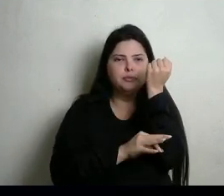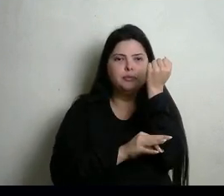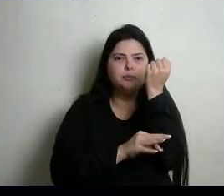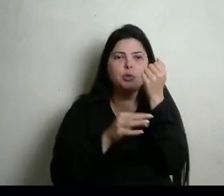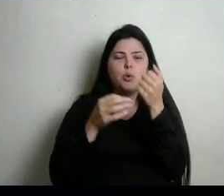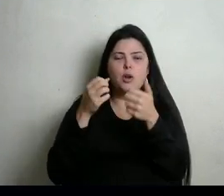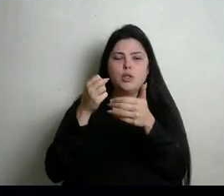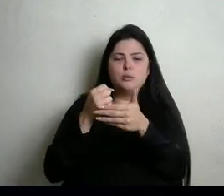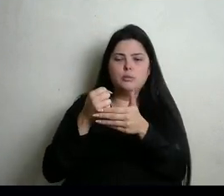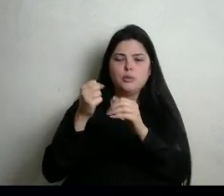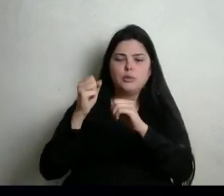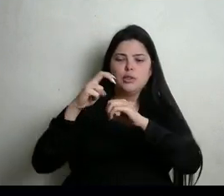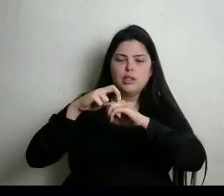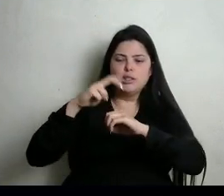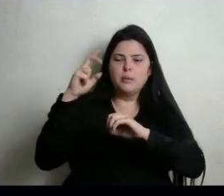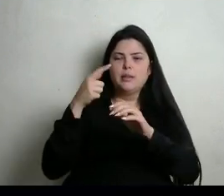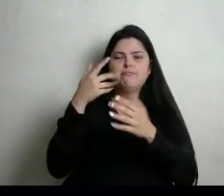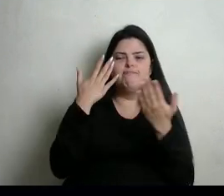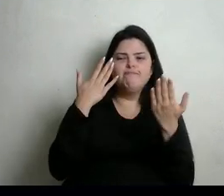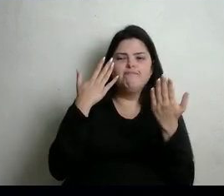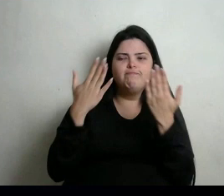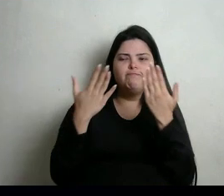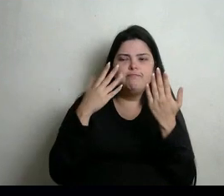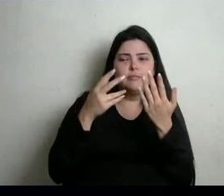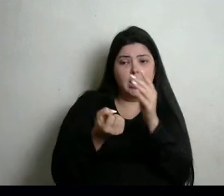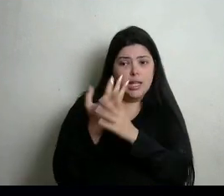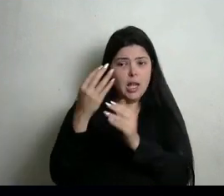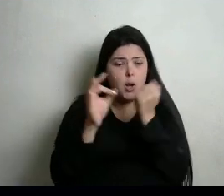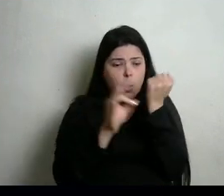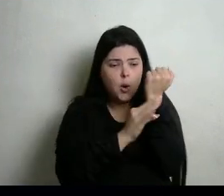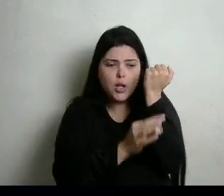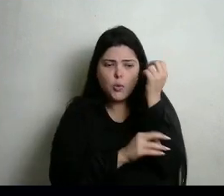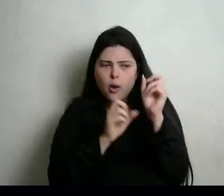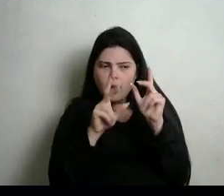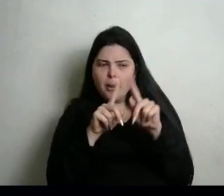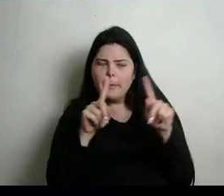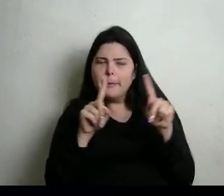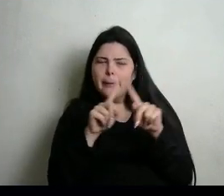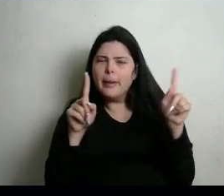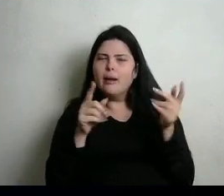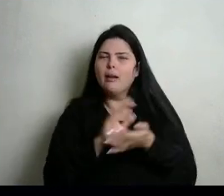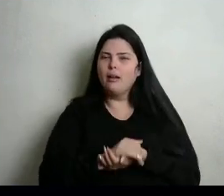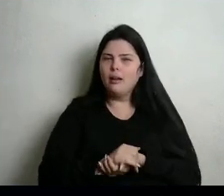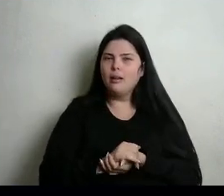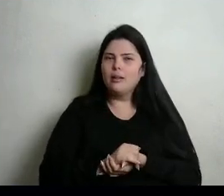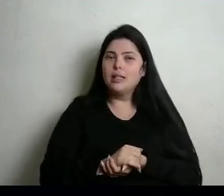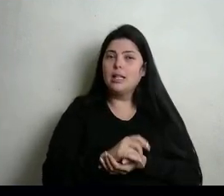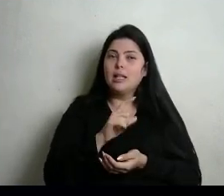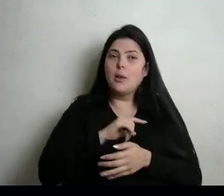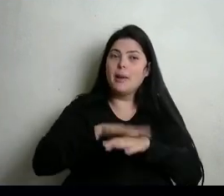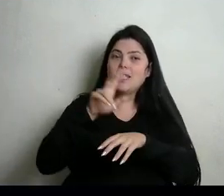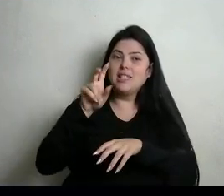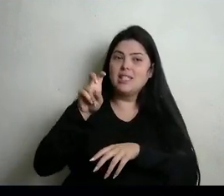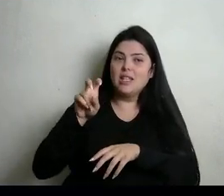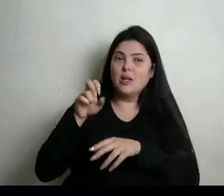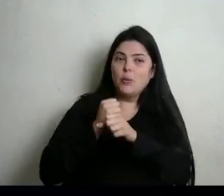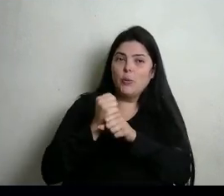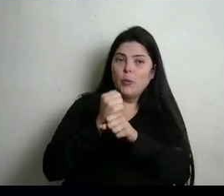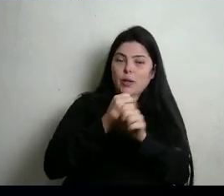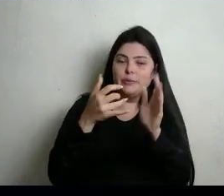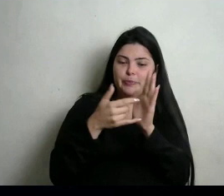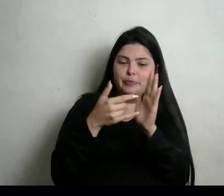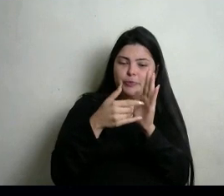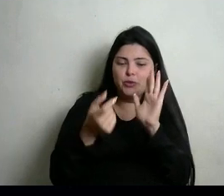tipo assim, tá, gera código, beleza, mas eu, sei lá, tenho mais de 5 anos de desenvolvimento de software. Não vai